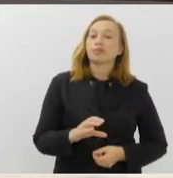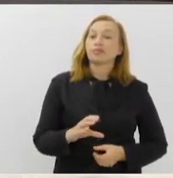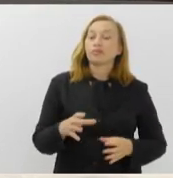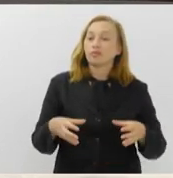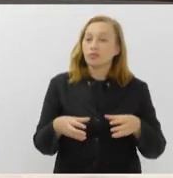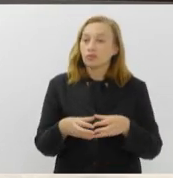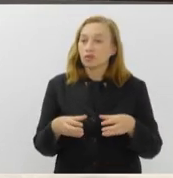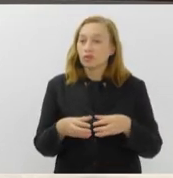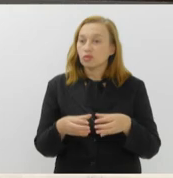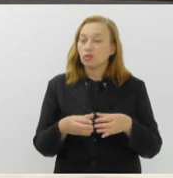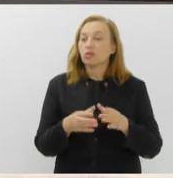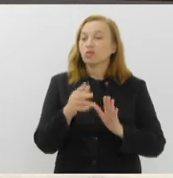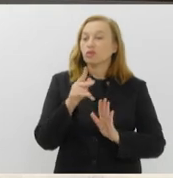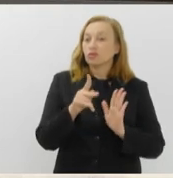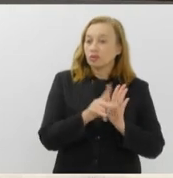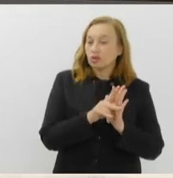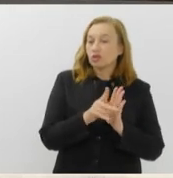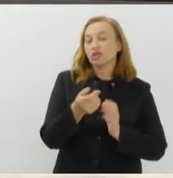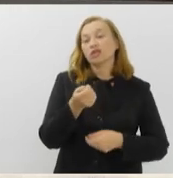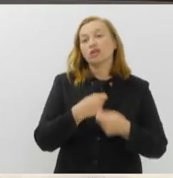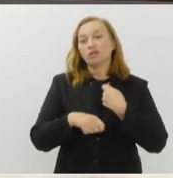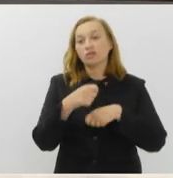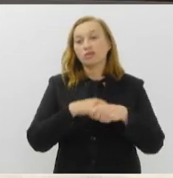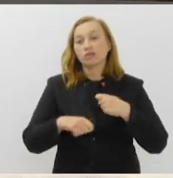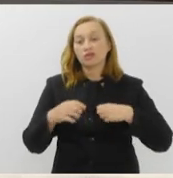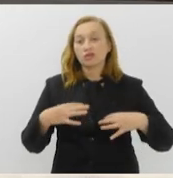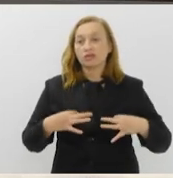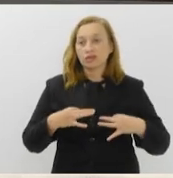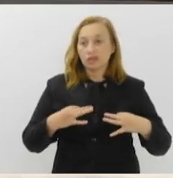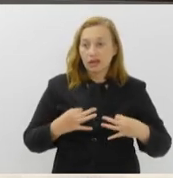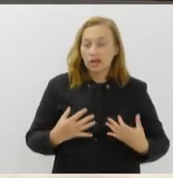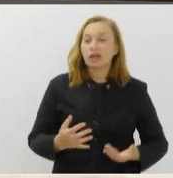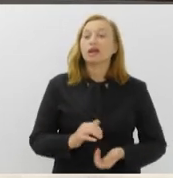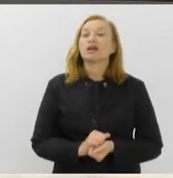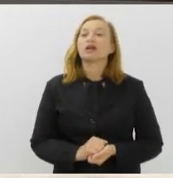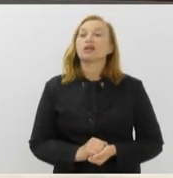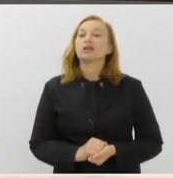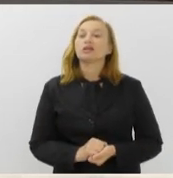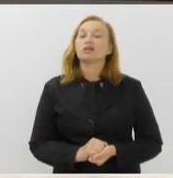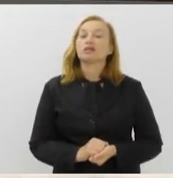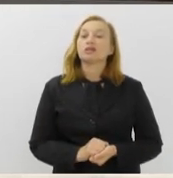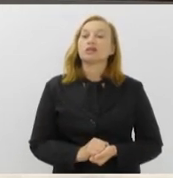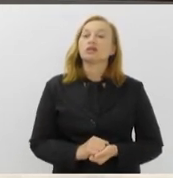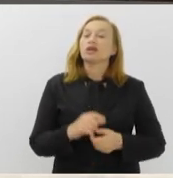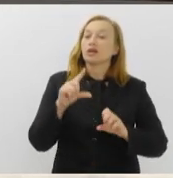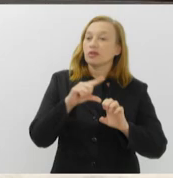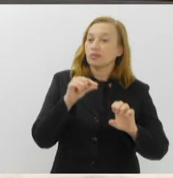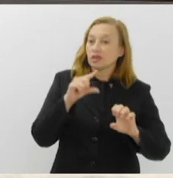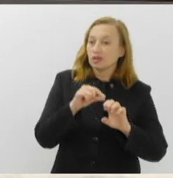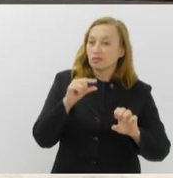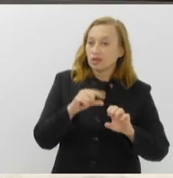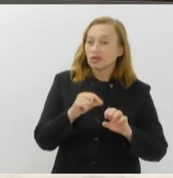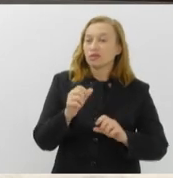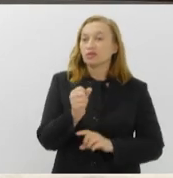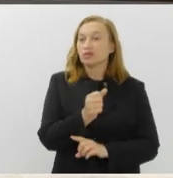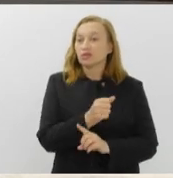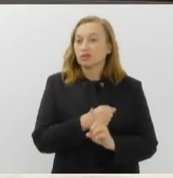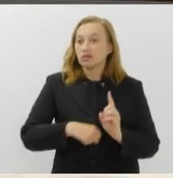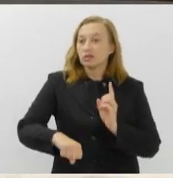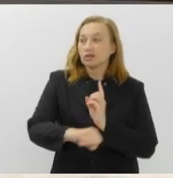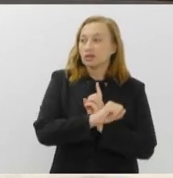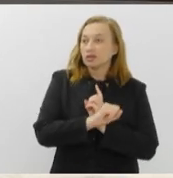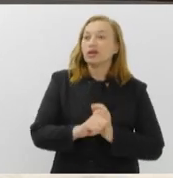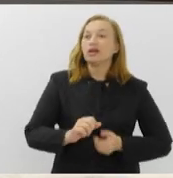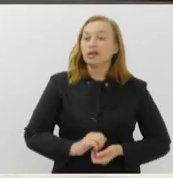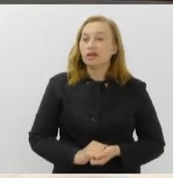dos projetos de economia solidária, a partir dos empreendimentos sociais e individuais,